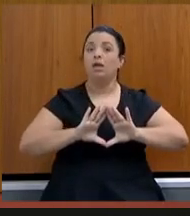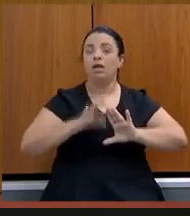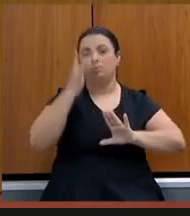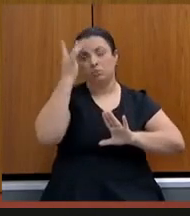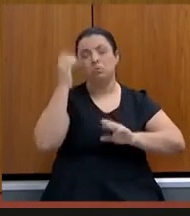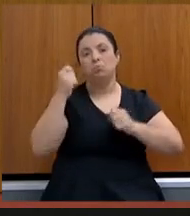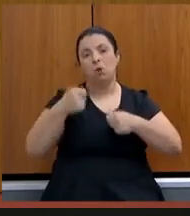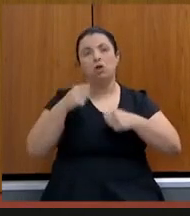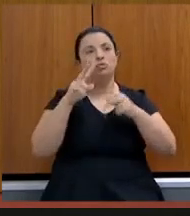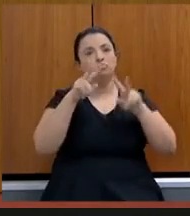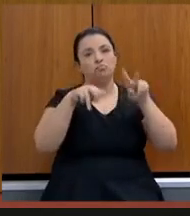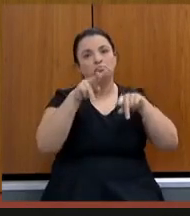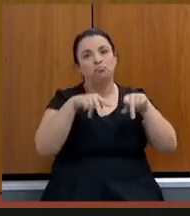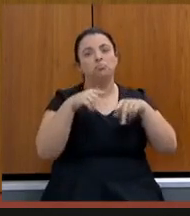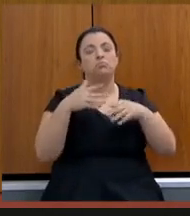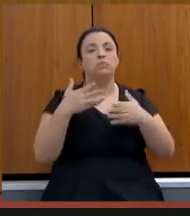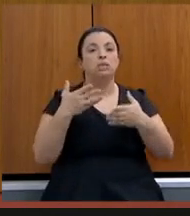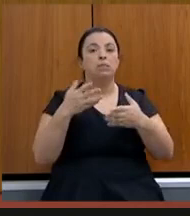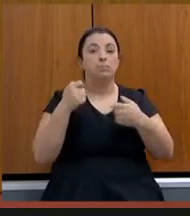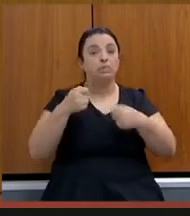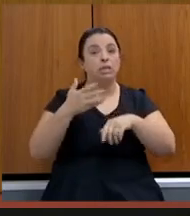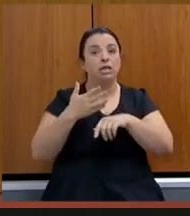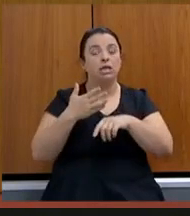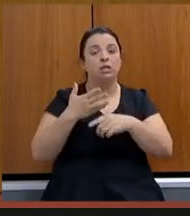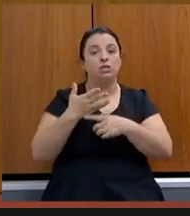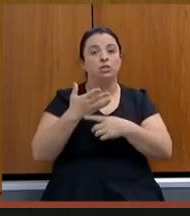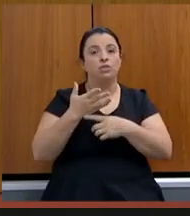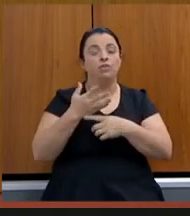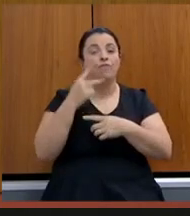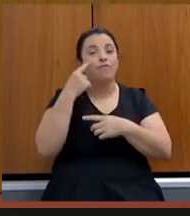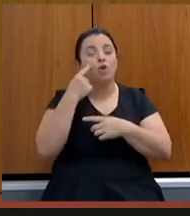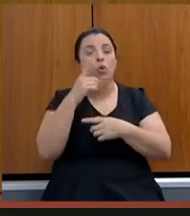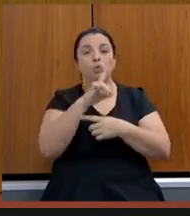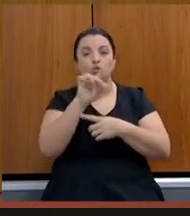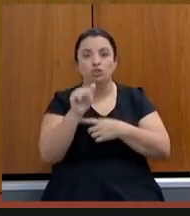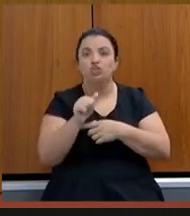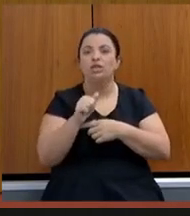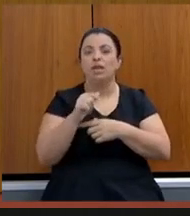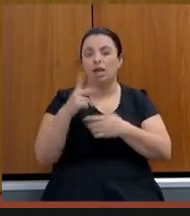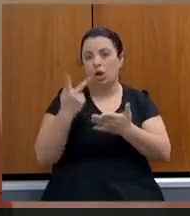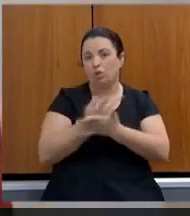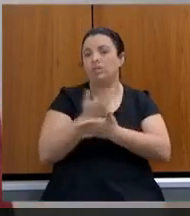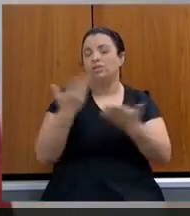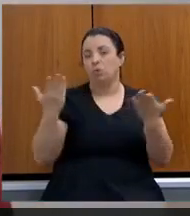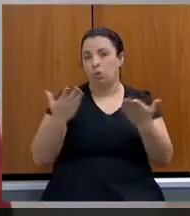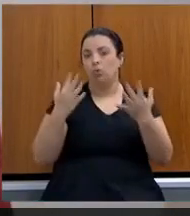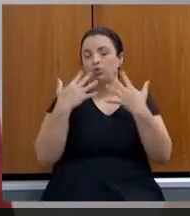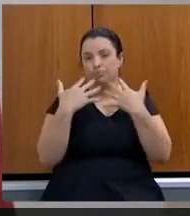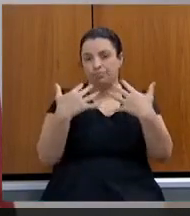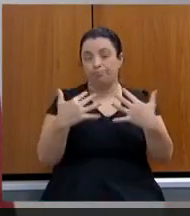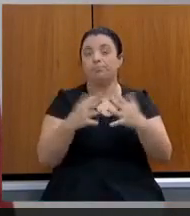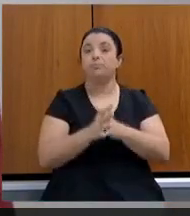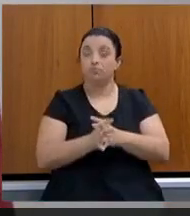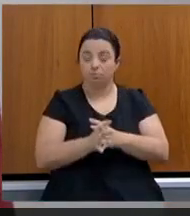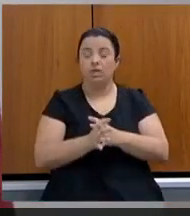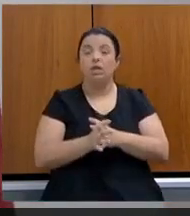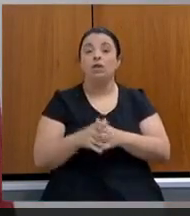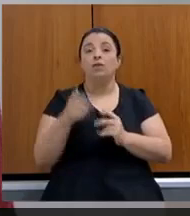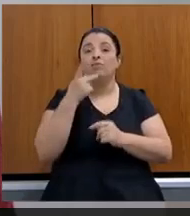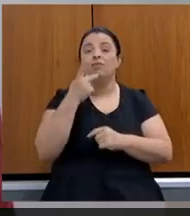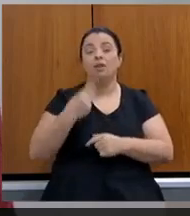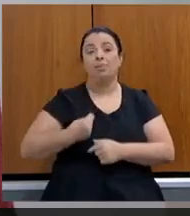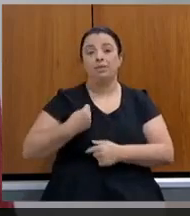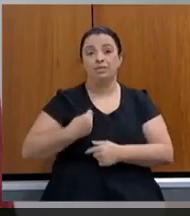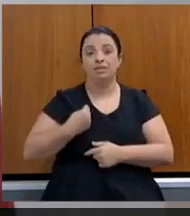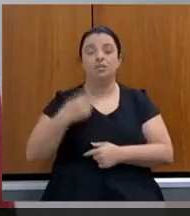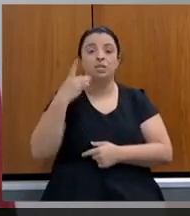consultando na no dia na e horário desta audiência quero também registrar a presença do deputado